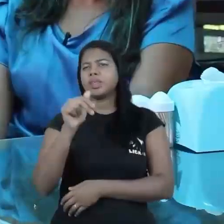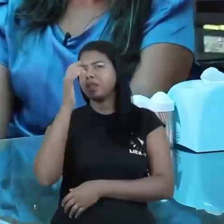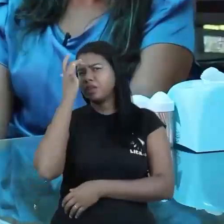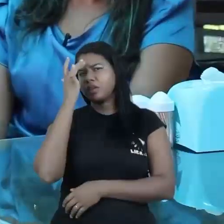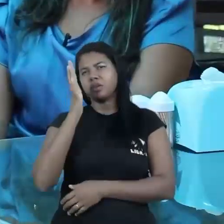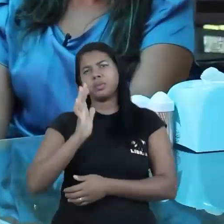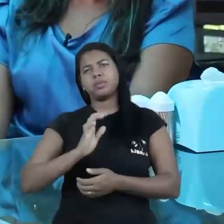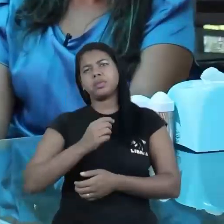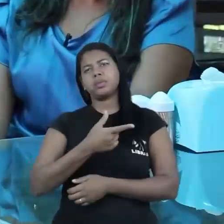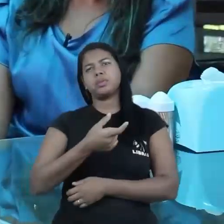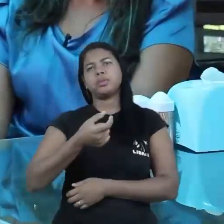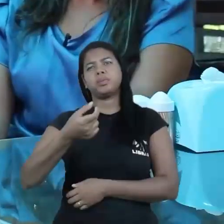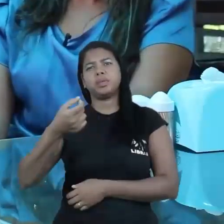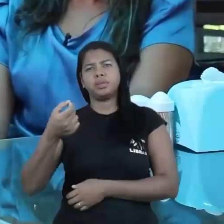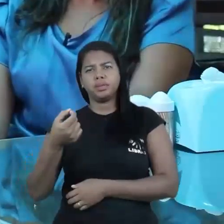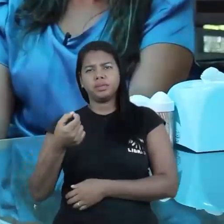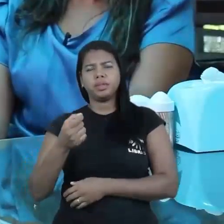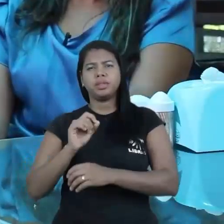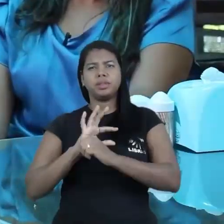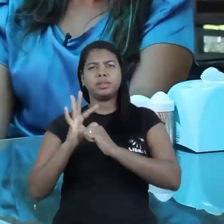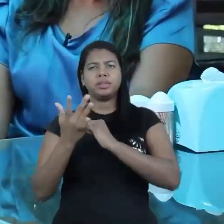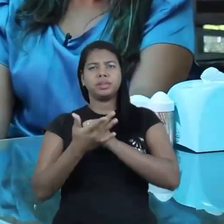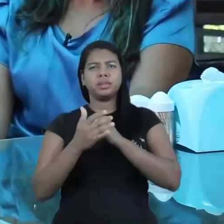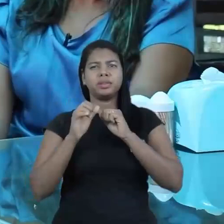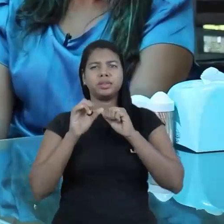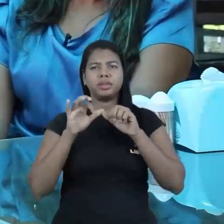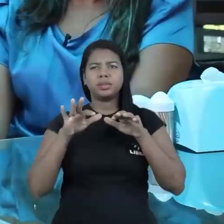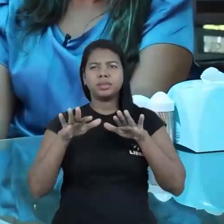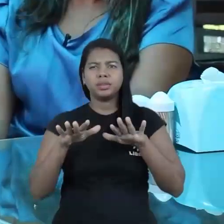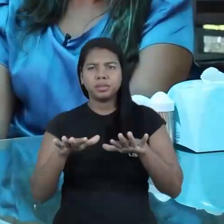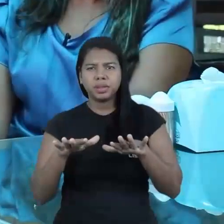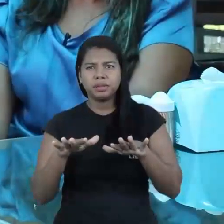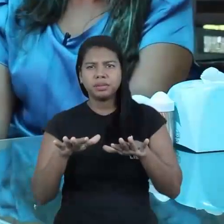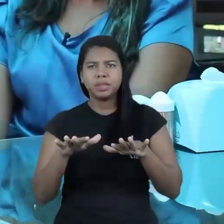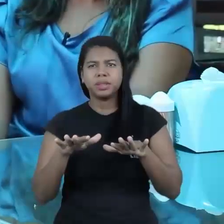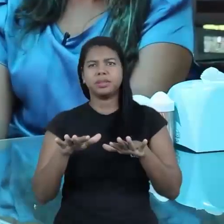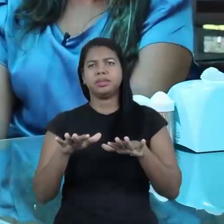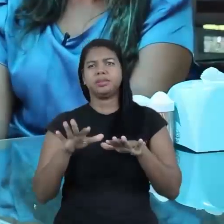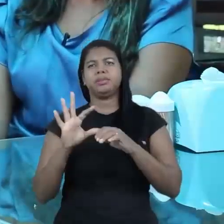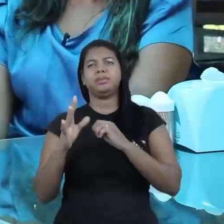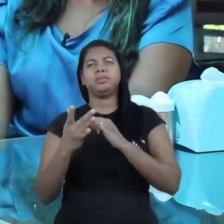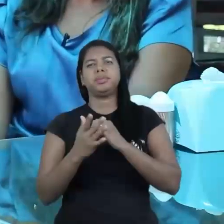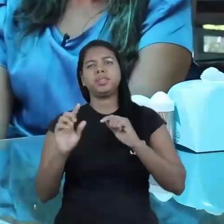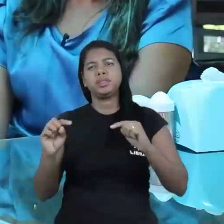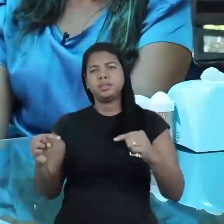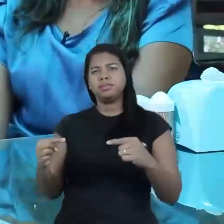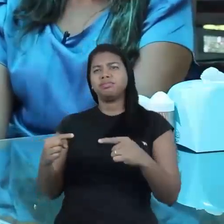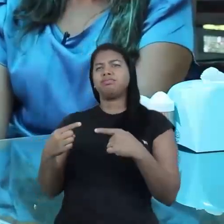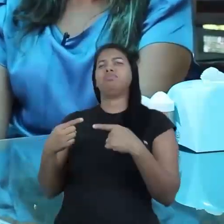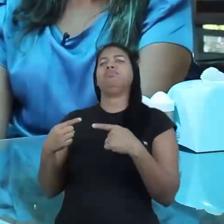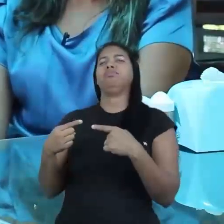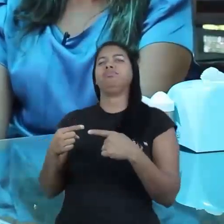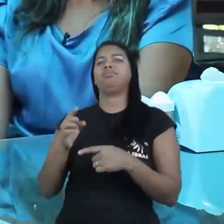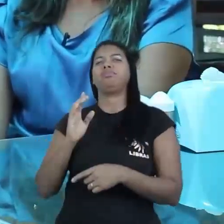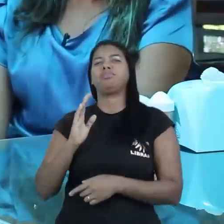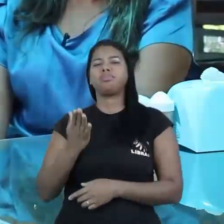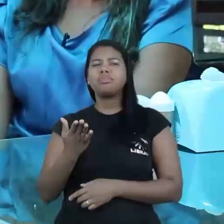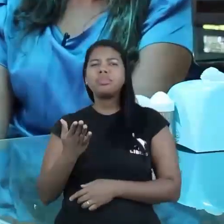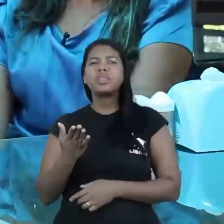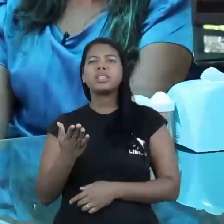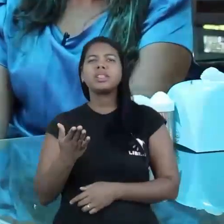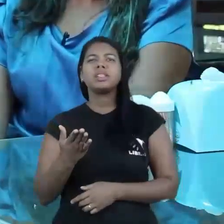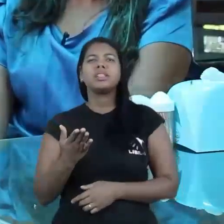Em 2020 tivemos aquela pandemia, onde foi um desafio para quem já estava estável e para quem